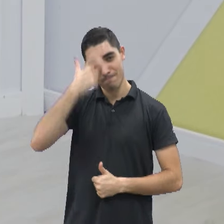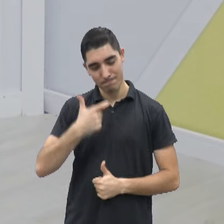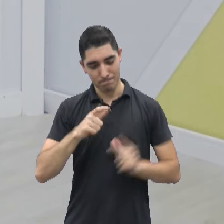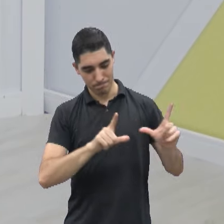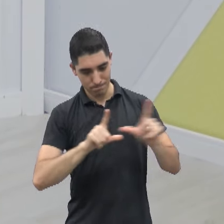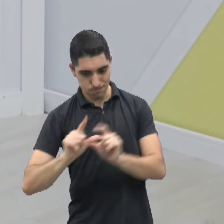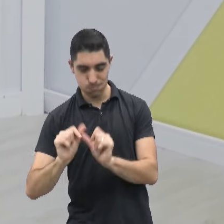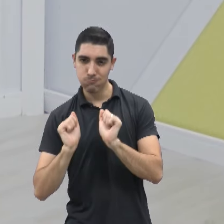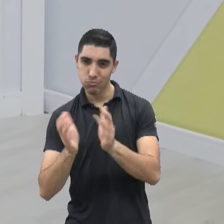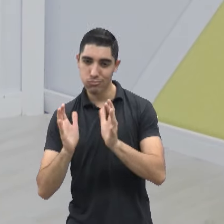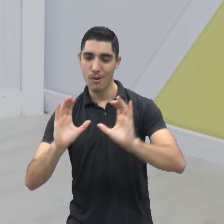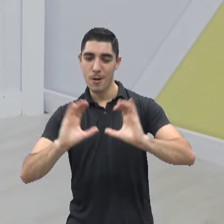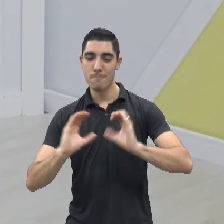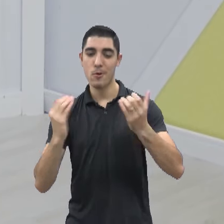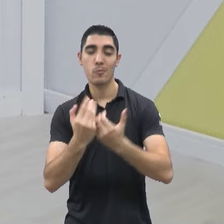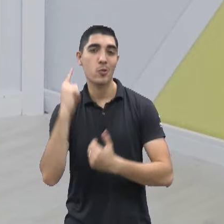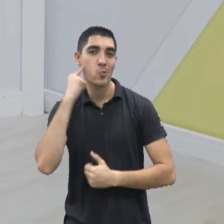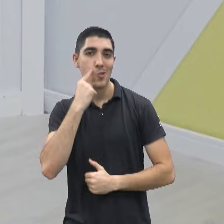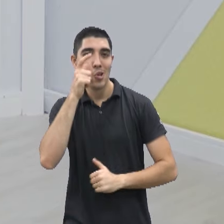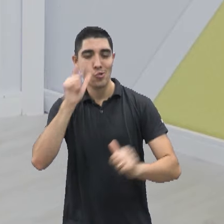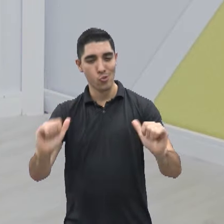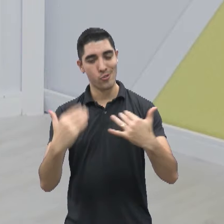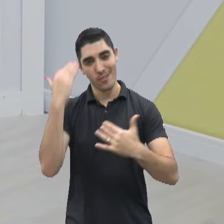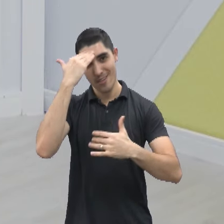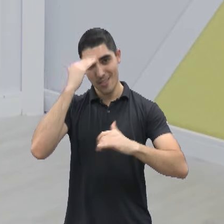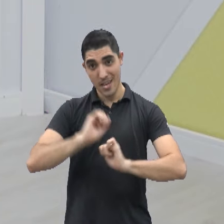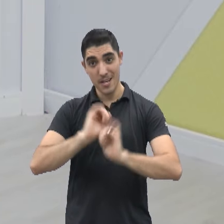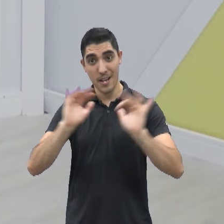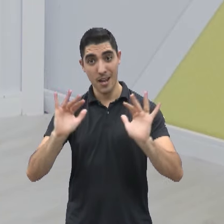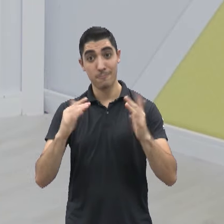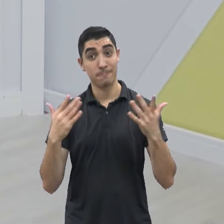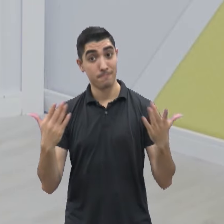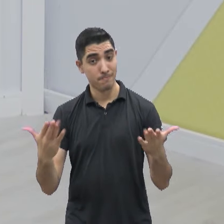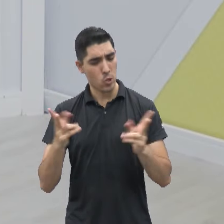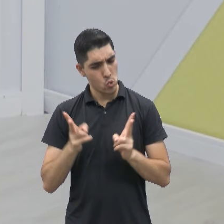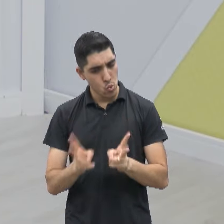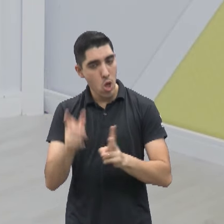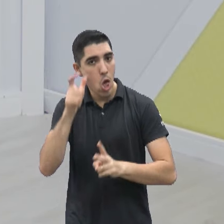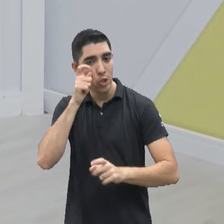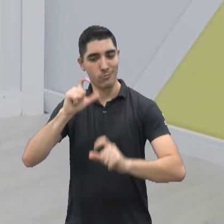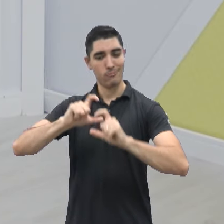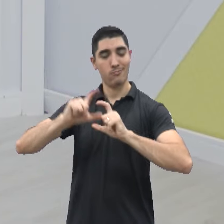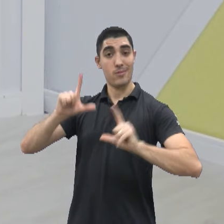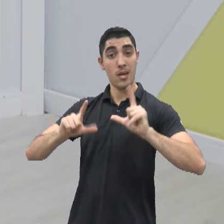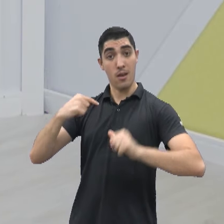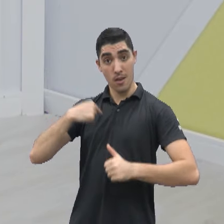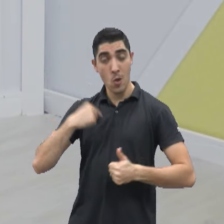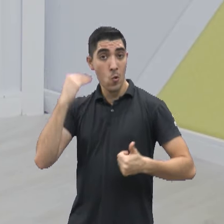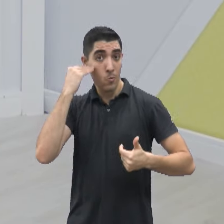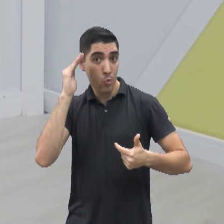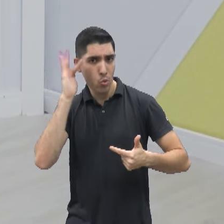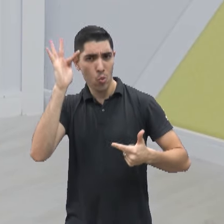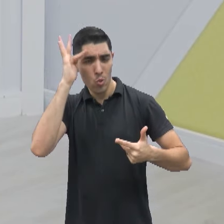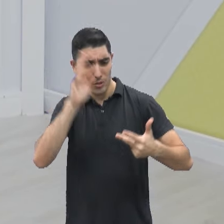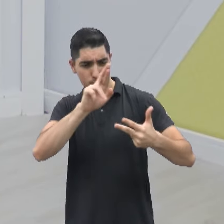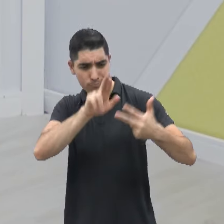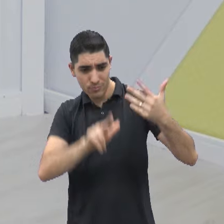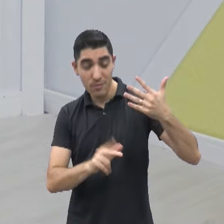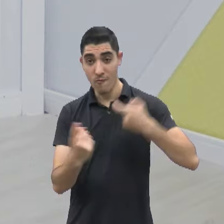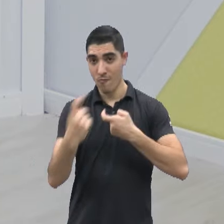levando a informação pra comunidade surda que acompanha o nosso Hora do Esporte. Você fica agora com a programação da TV Câmara. Eu, Brunão, Luizão e grande equipe. A gente